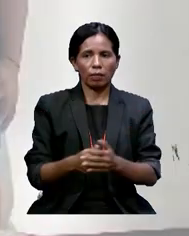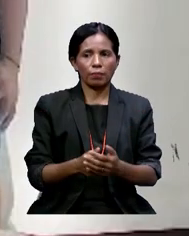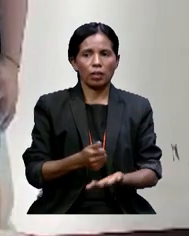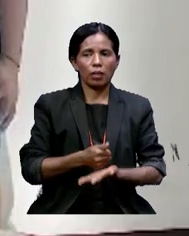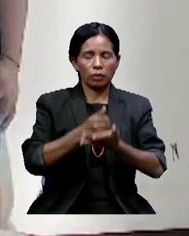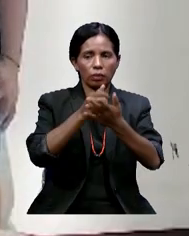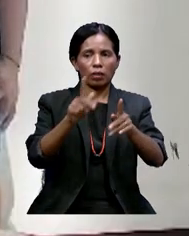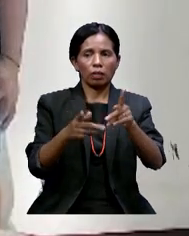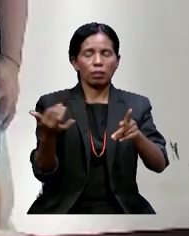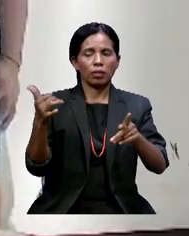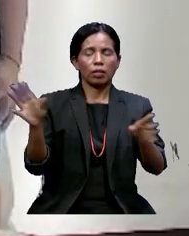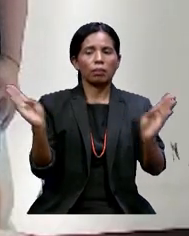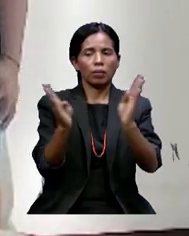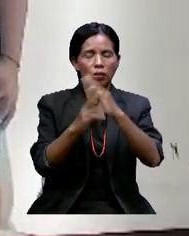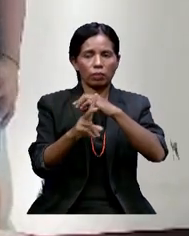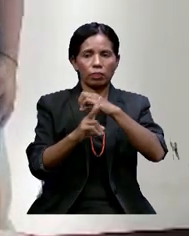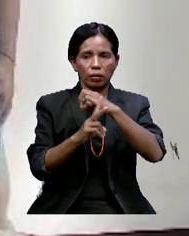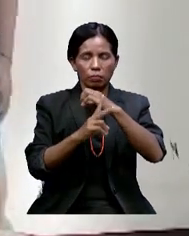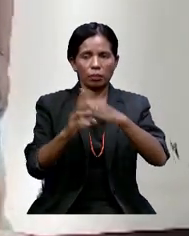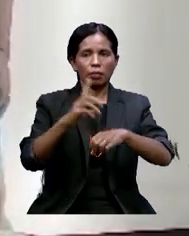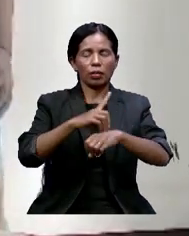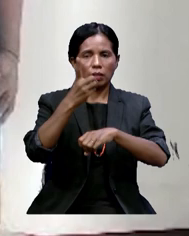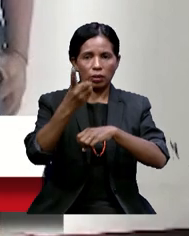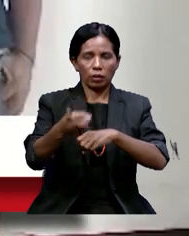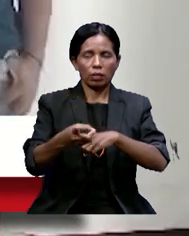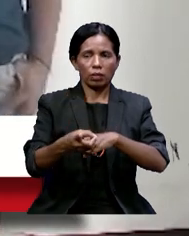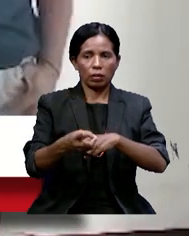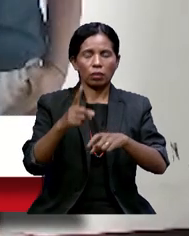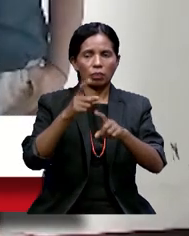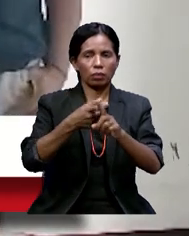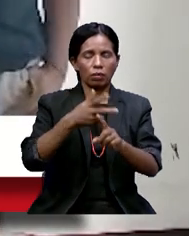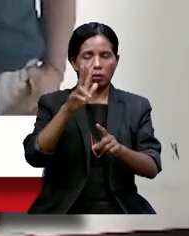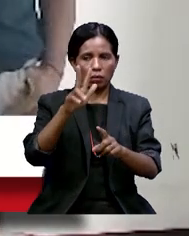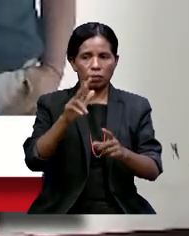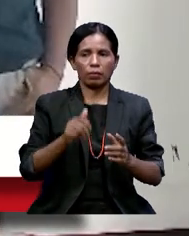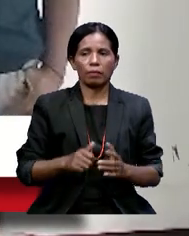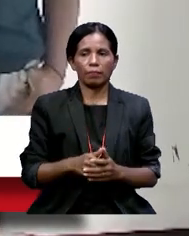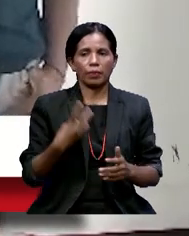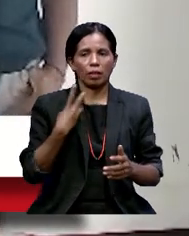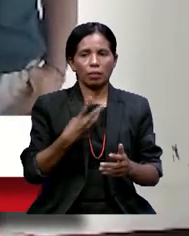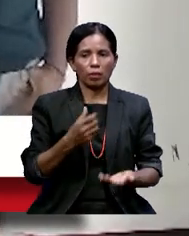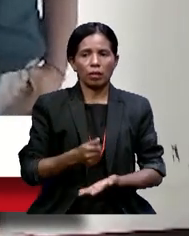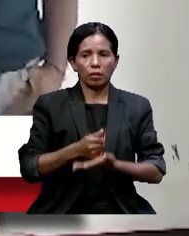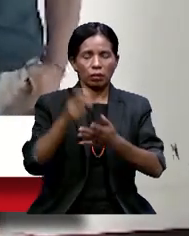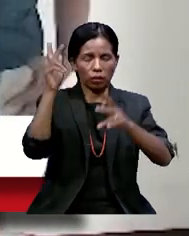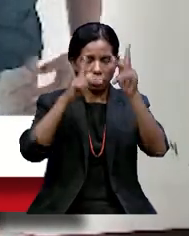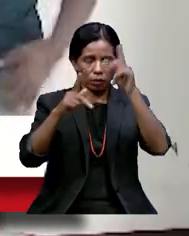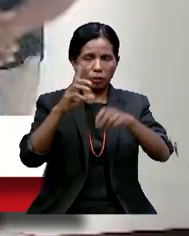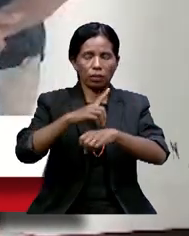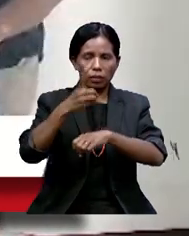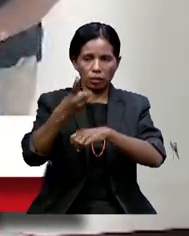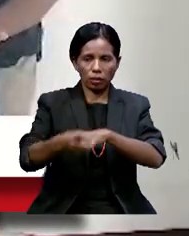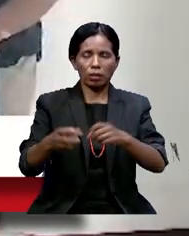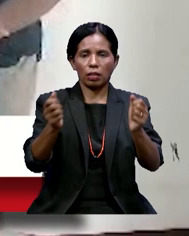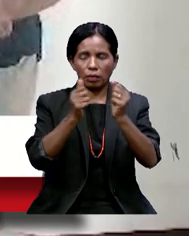sira nebe sai vítima ba desastre, durante fulatol nyalara, hami atende caso desastre, hamutuk